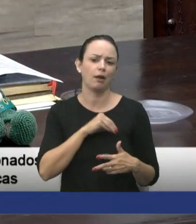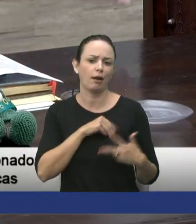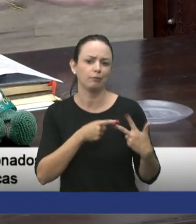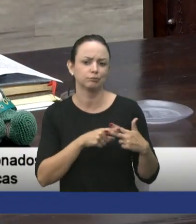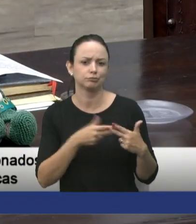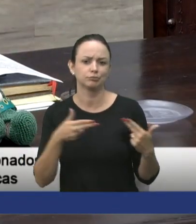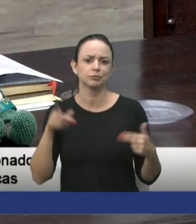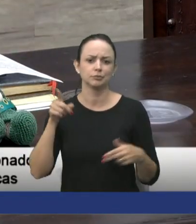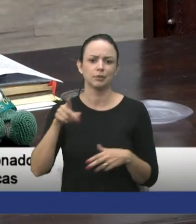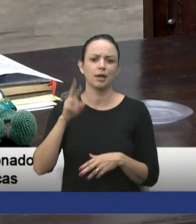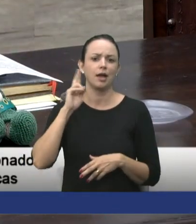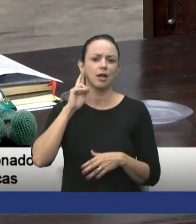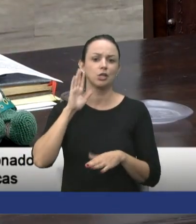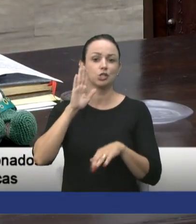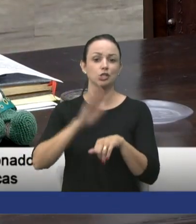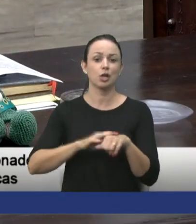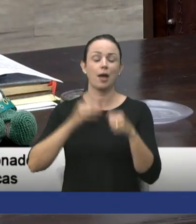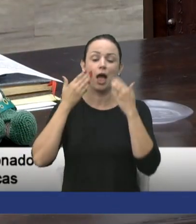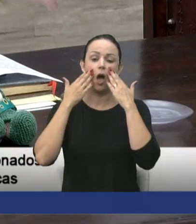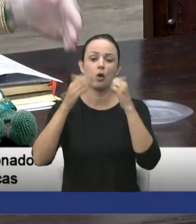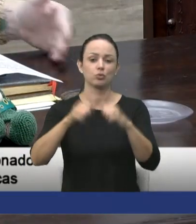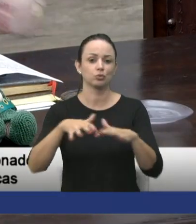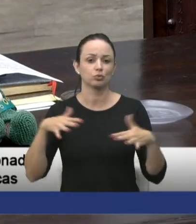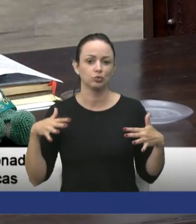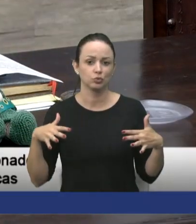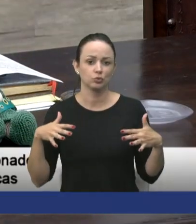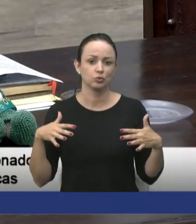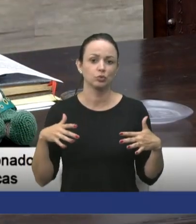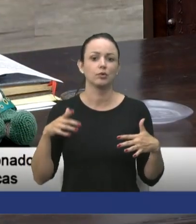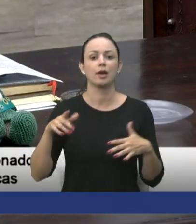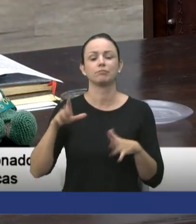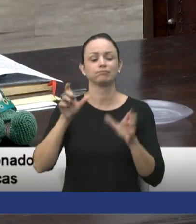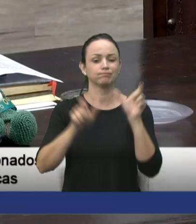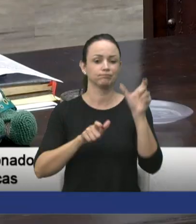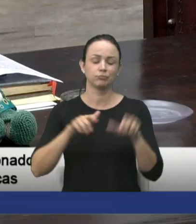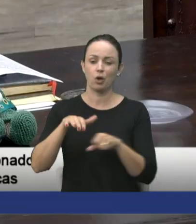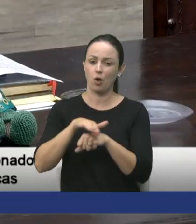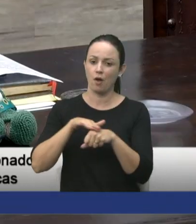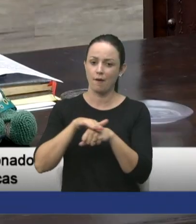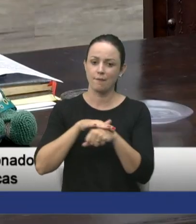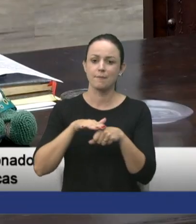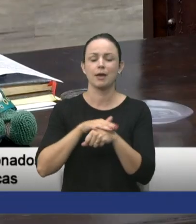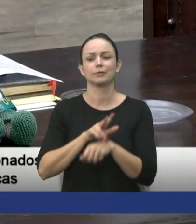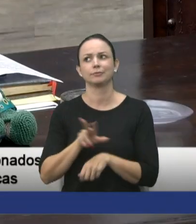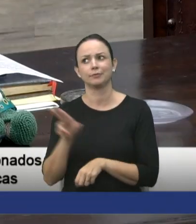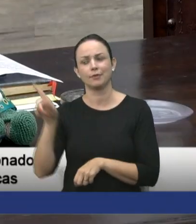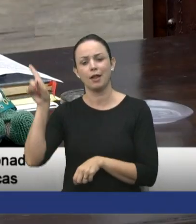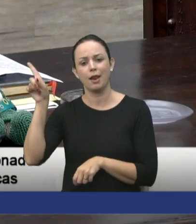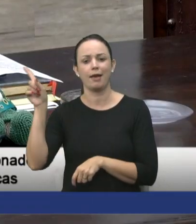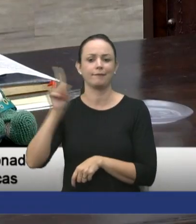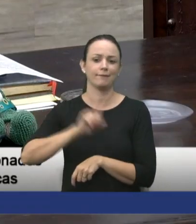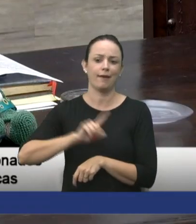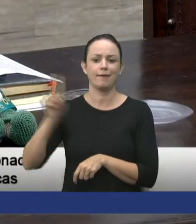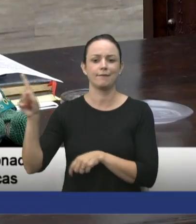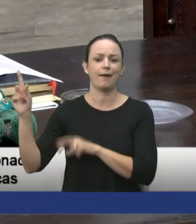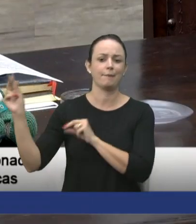mais, a Rafa chama uma audiência pública, põe o pessoal para conversar, sobe a rampa, vai para lá, vai para